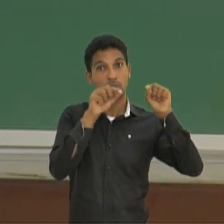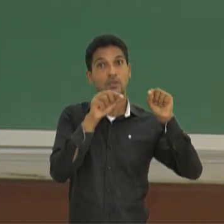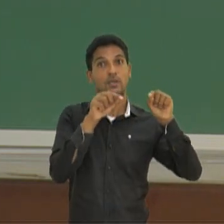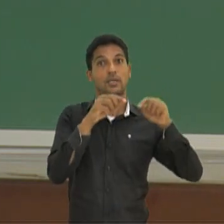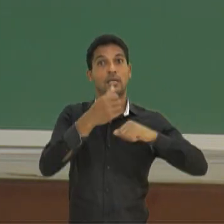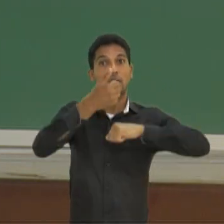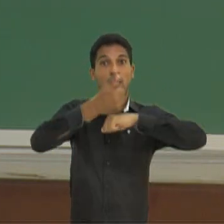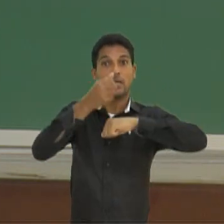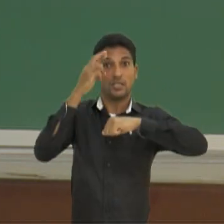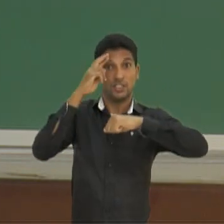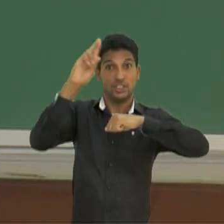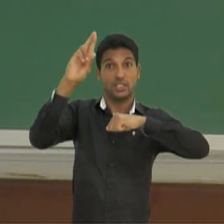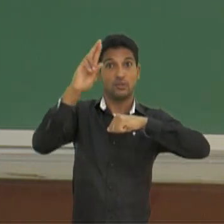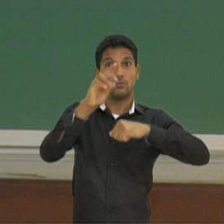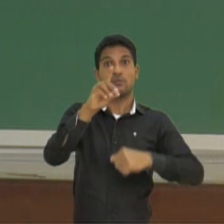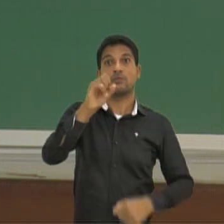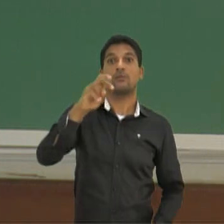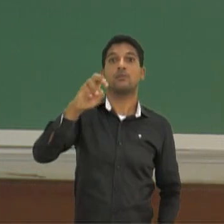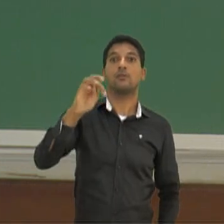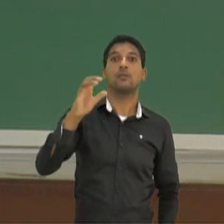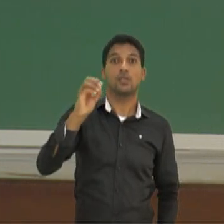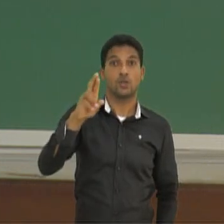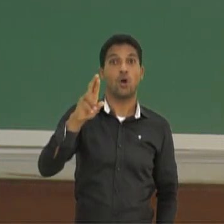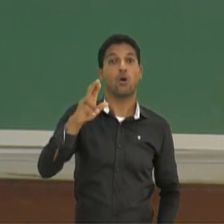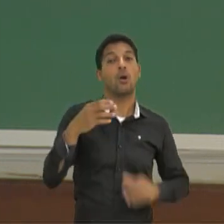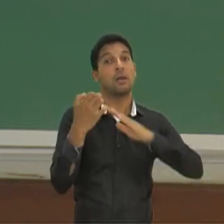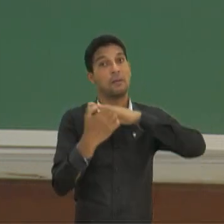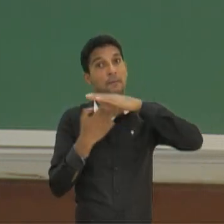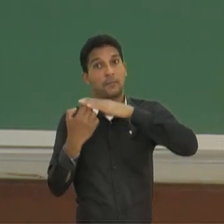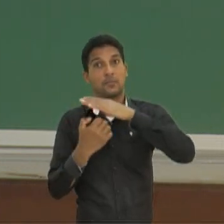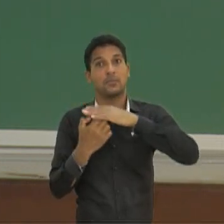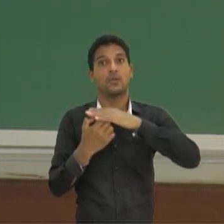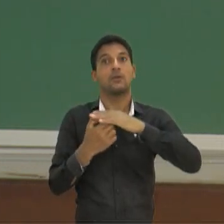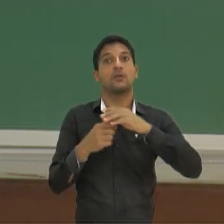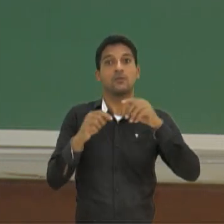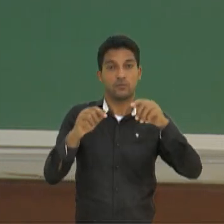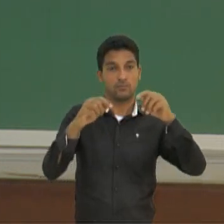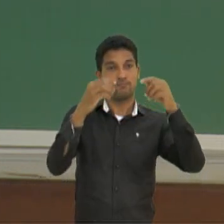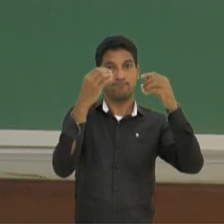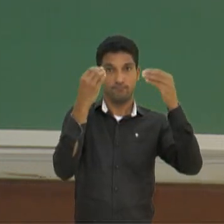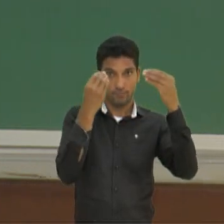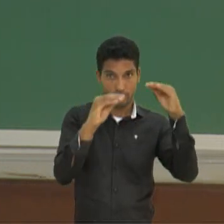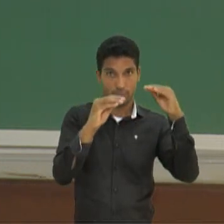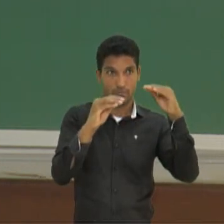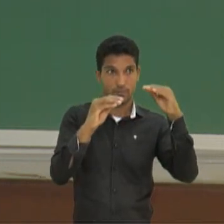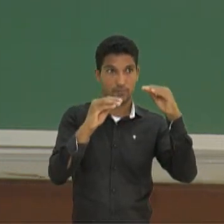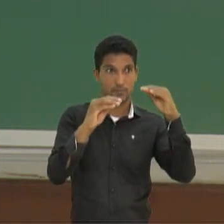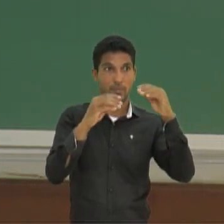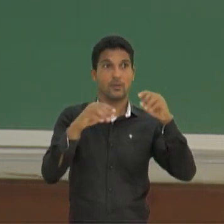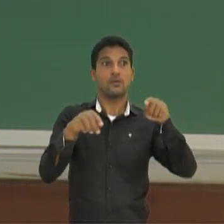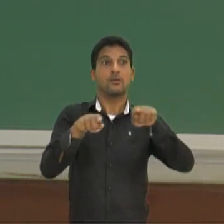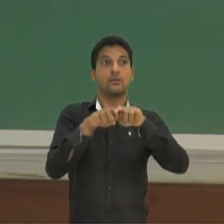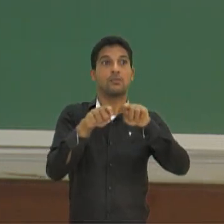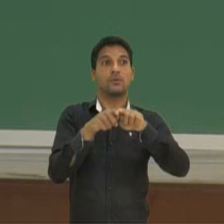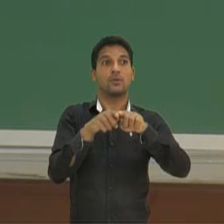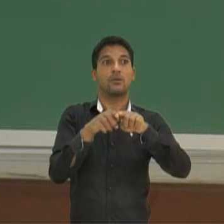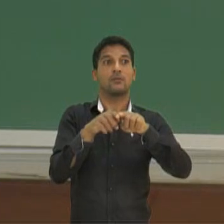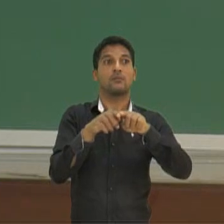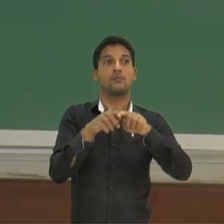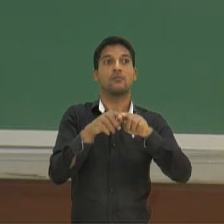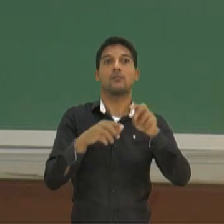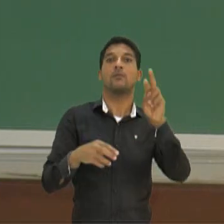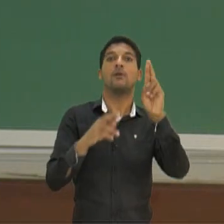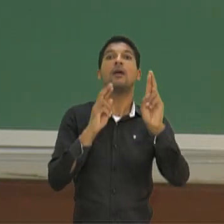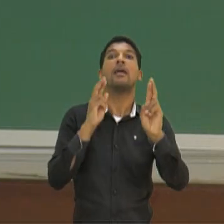carta. Né? Se for uma carta de reclamação, que é o objetivo da nossa aula de hoje, eu vou ter que escrever ali, né, na referência da reclamação, logo abaixo, qual